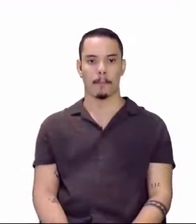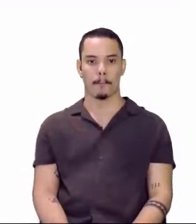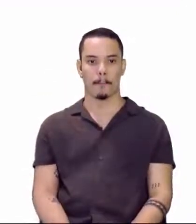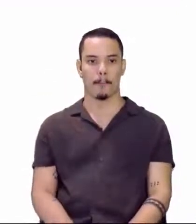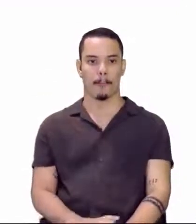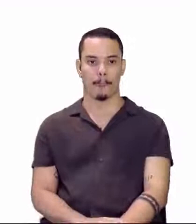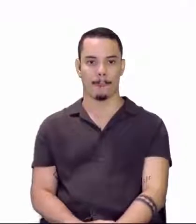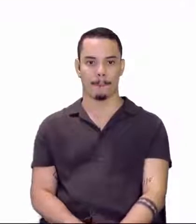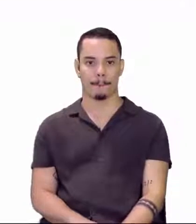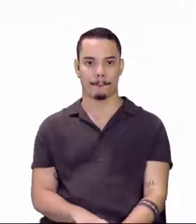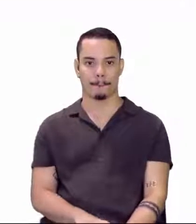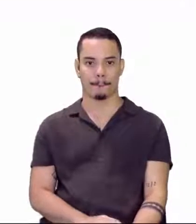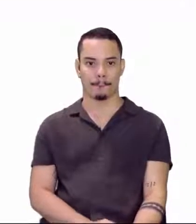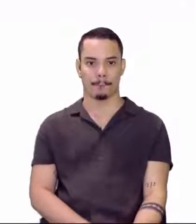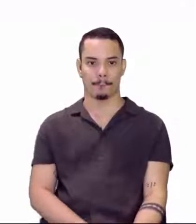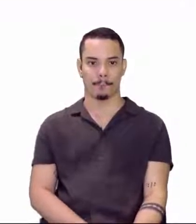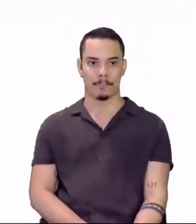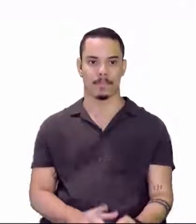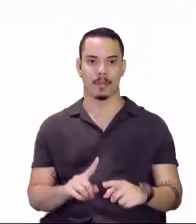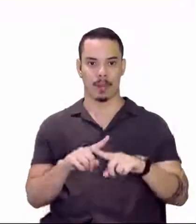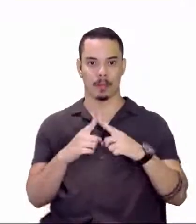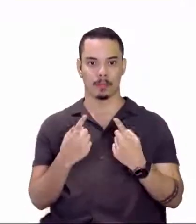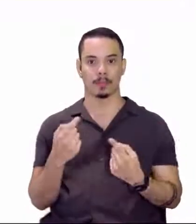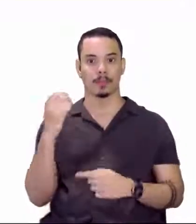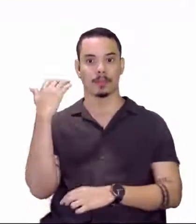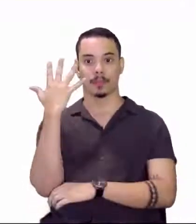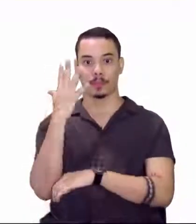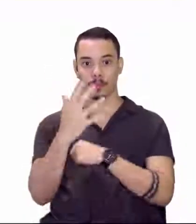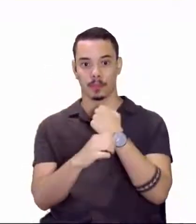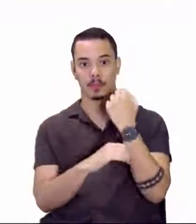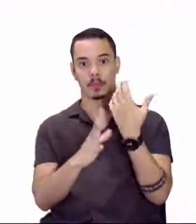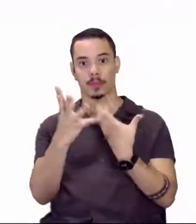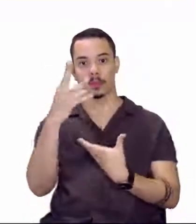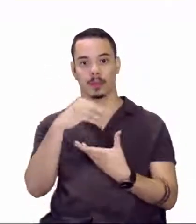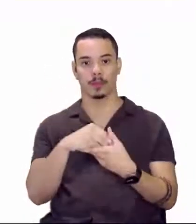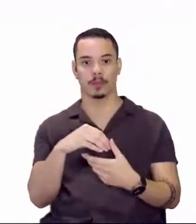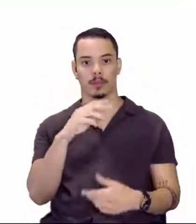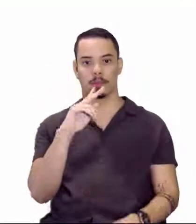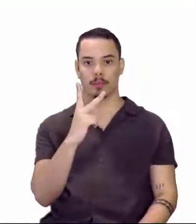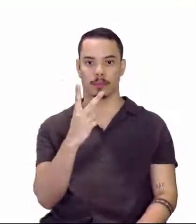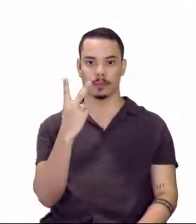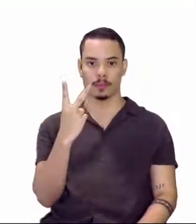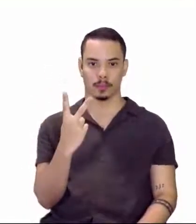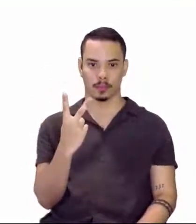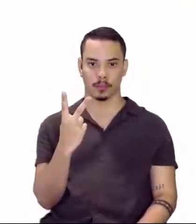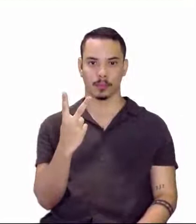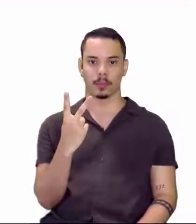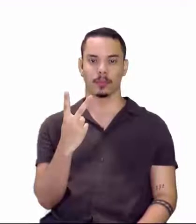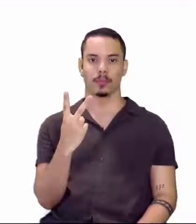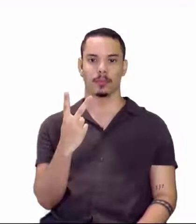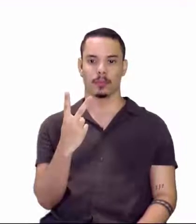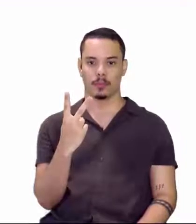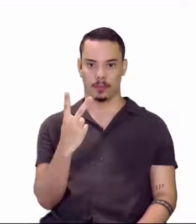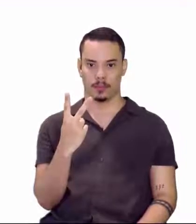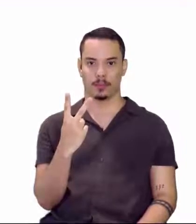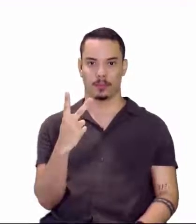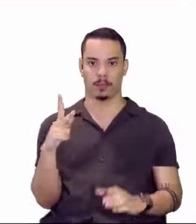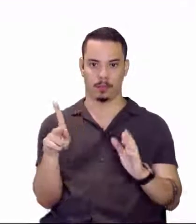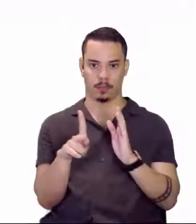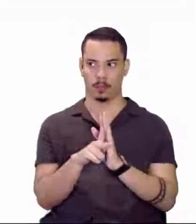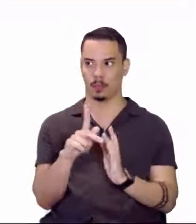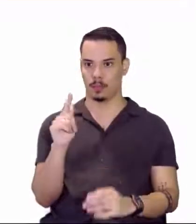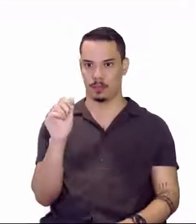na natureza, ele é encontrado na forma de H2 no estado